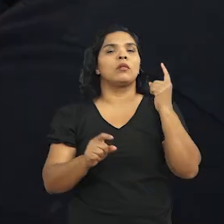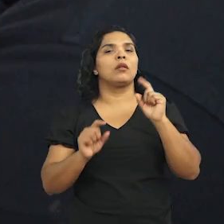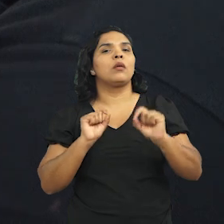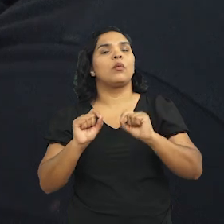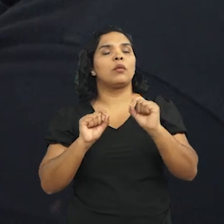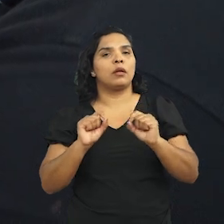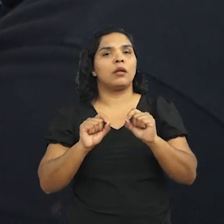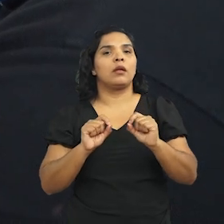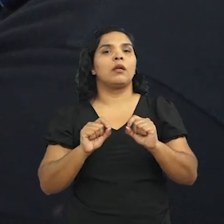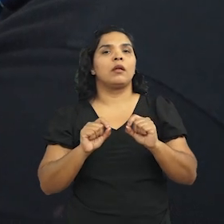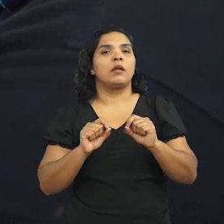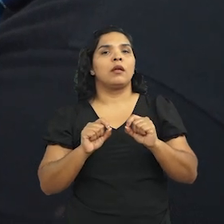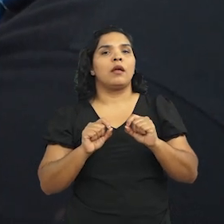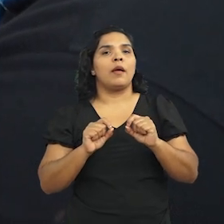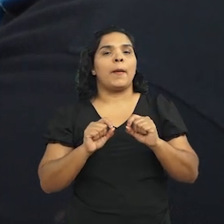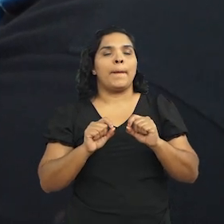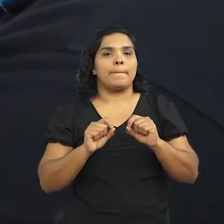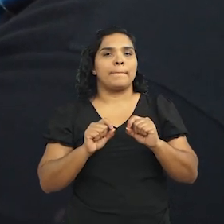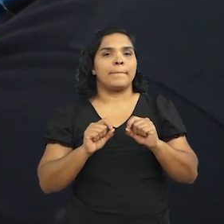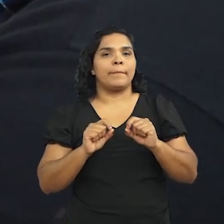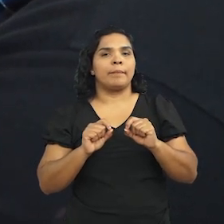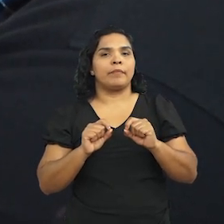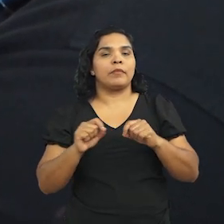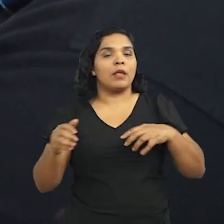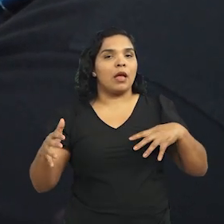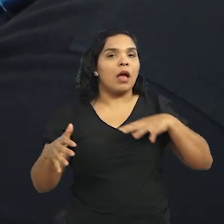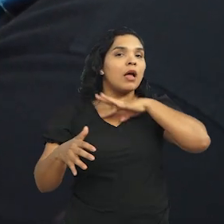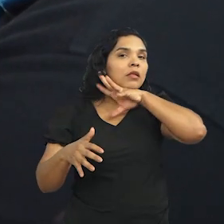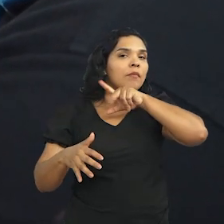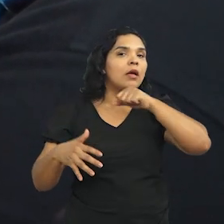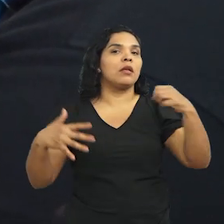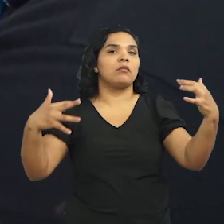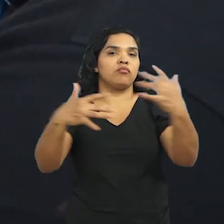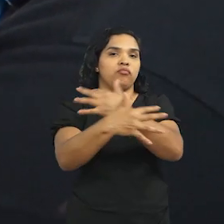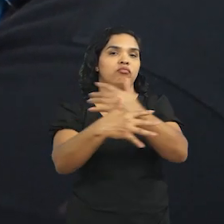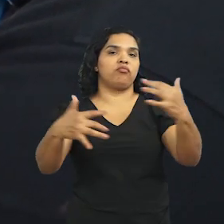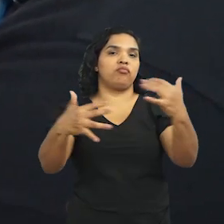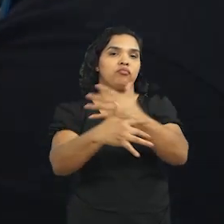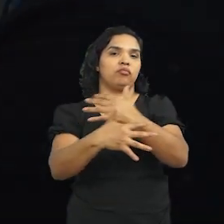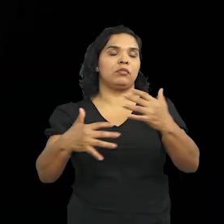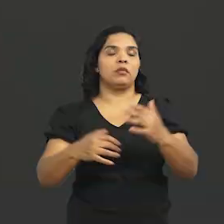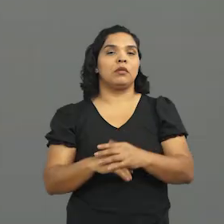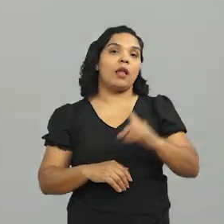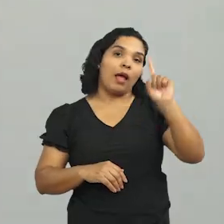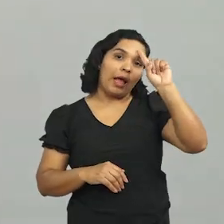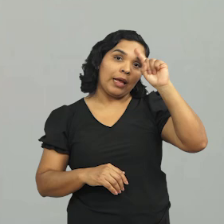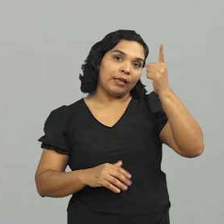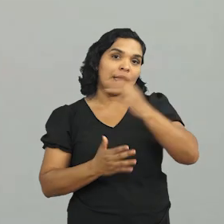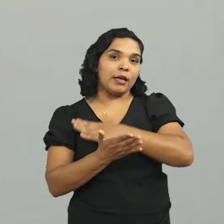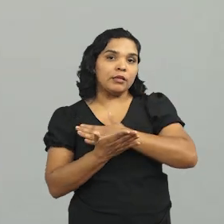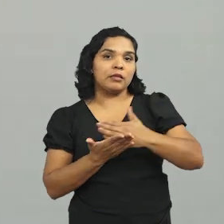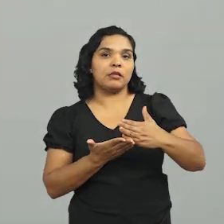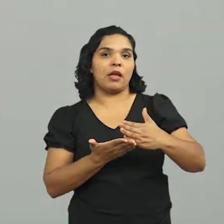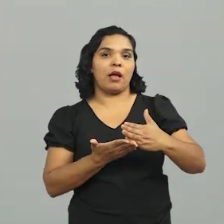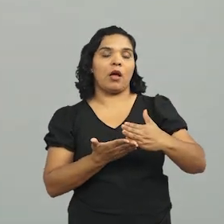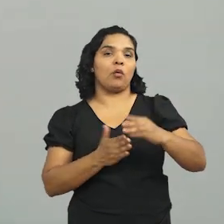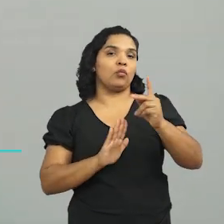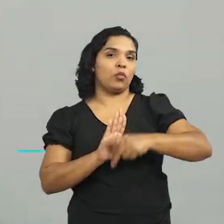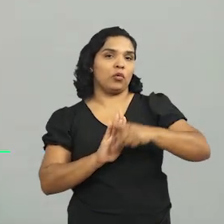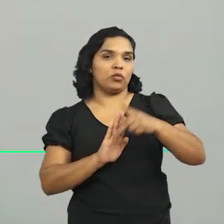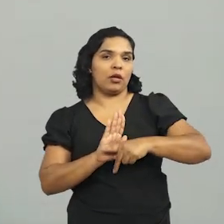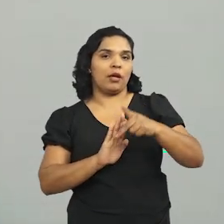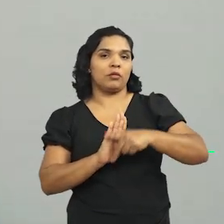dia quando a gente viaja, que é, nesse caso, a detecção de animais na rodovia. A ideia